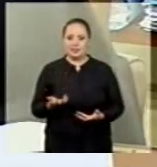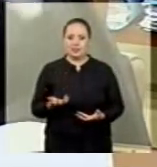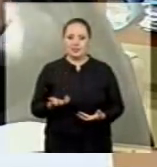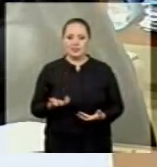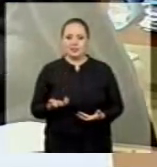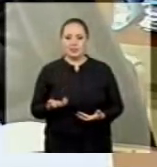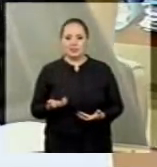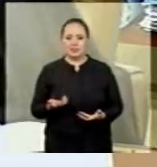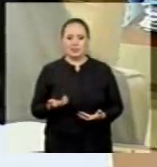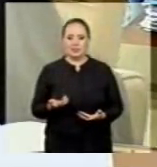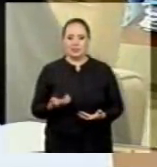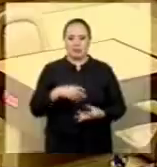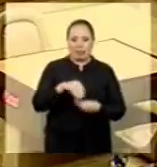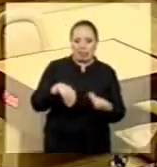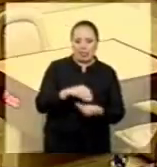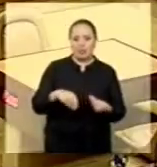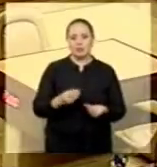assanhado Madame Satã.